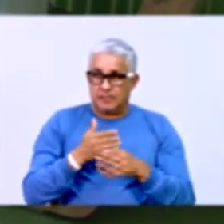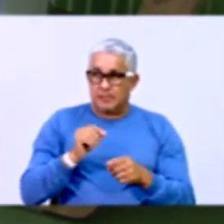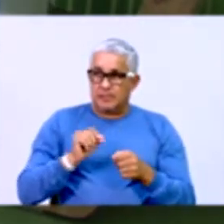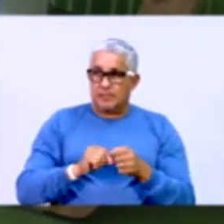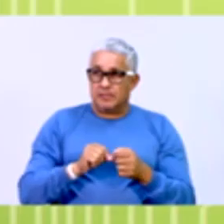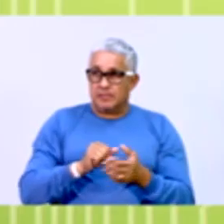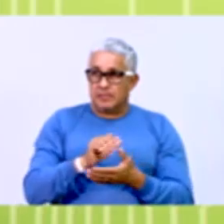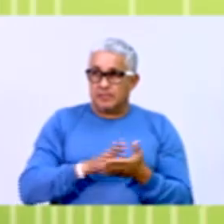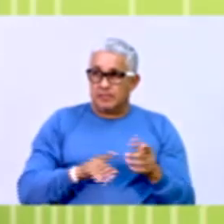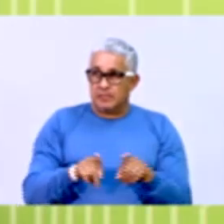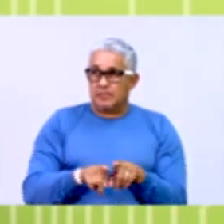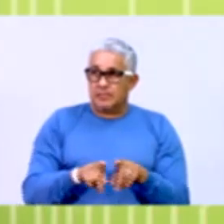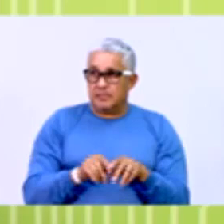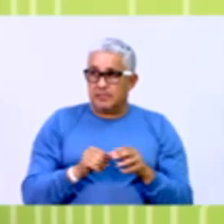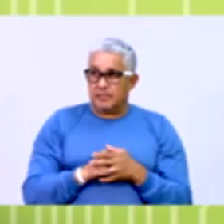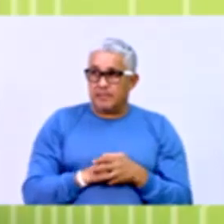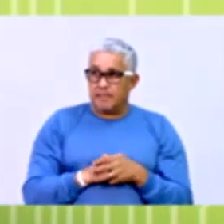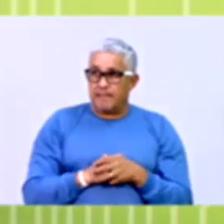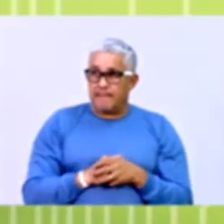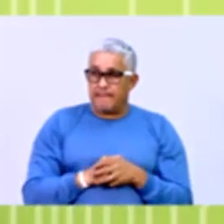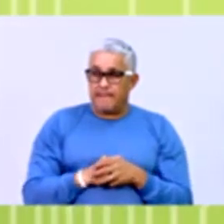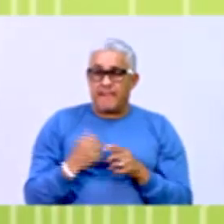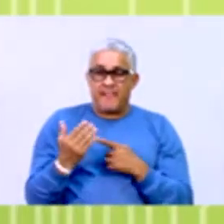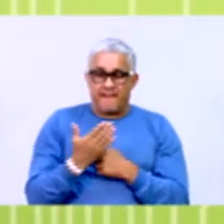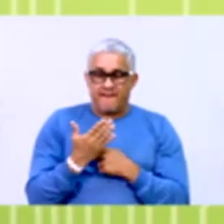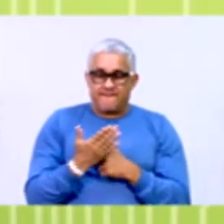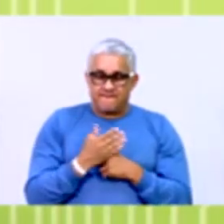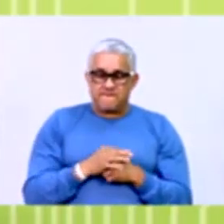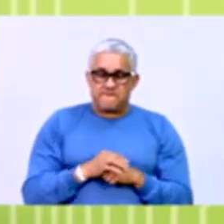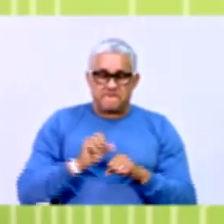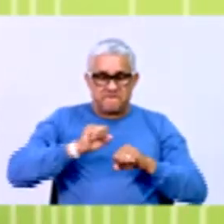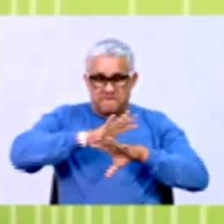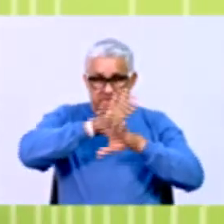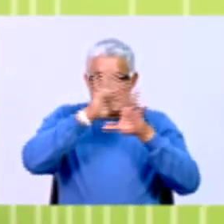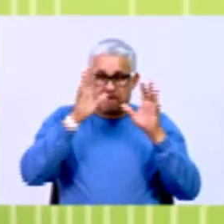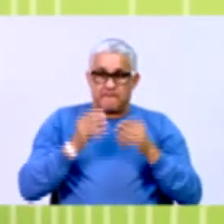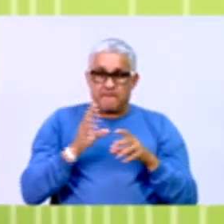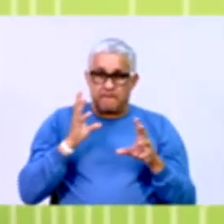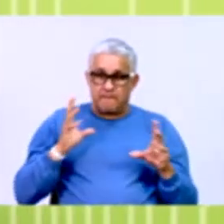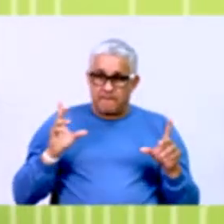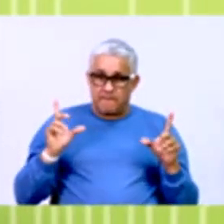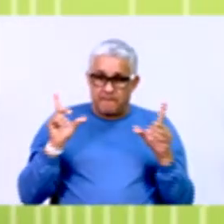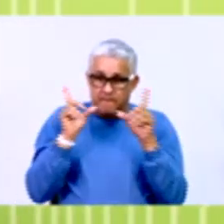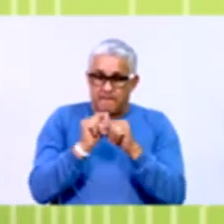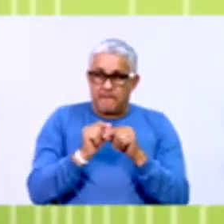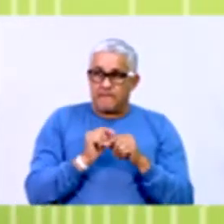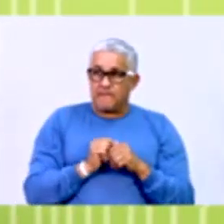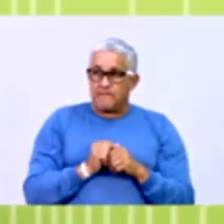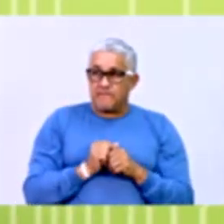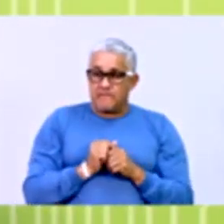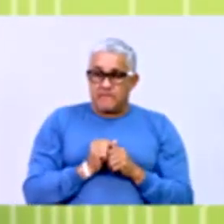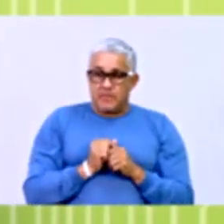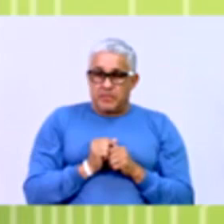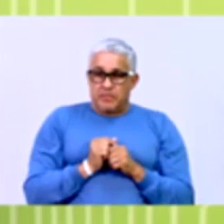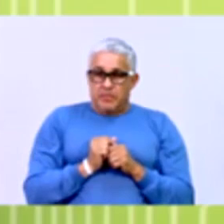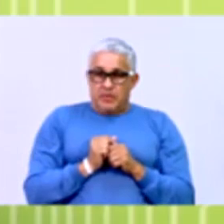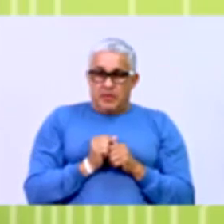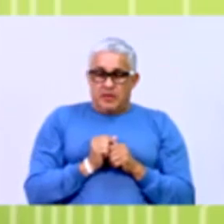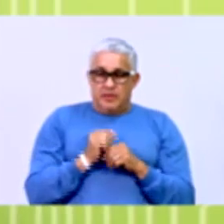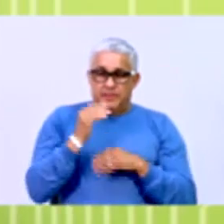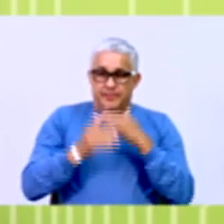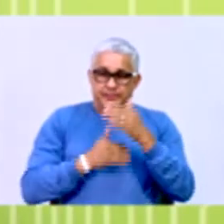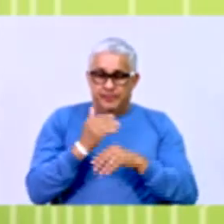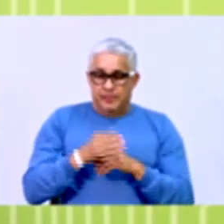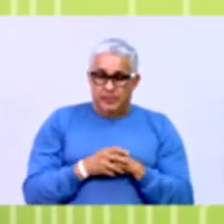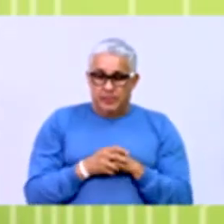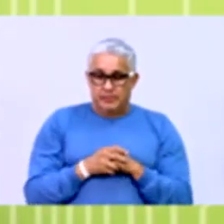bem colocado. O professor ajudou aí, deu uma espécie de uma resumida, né? Então é basicamente isso. No processo, no